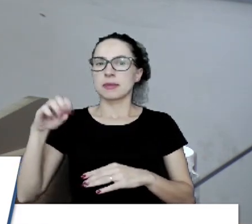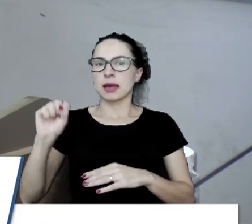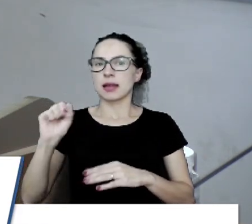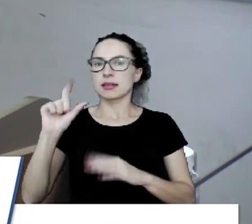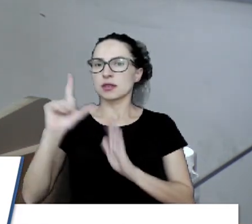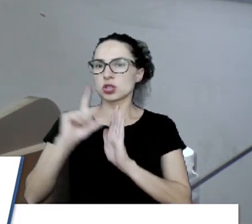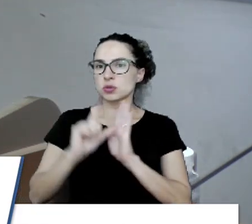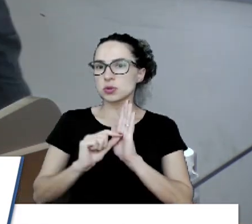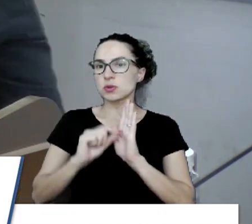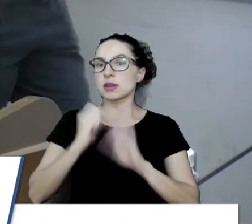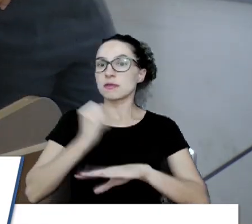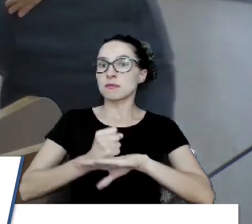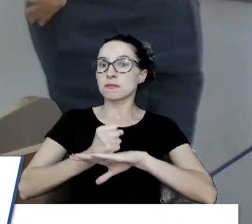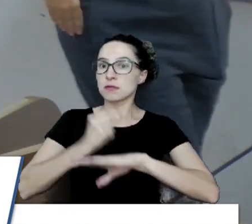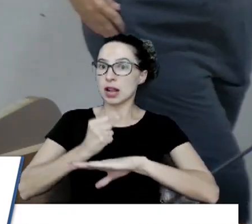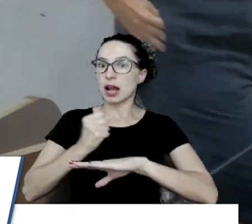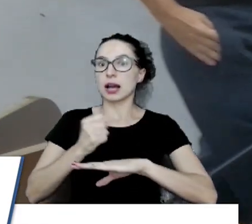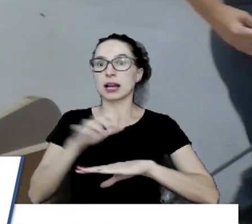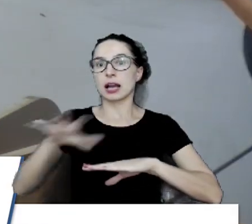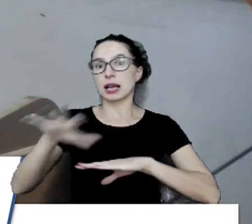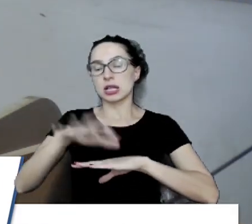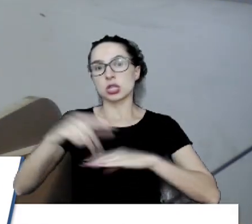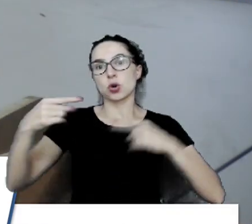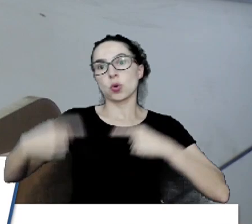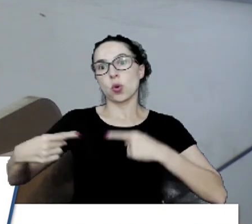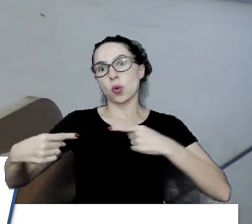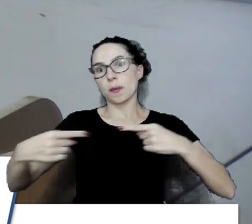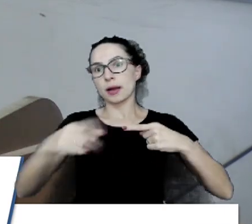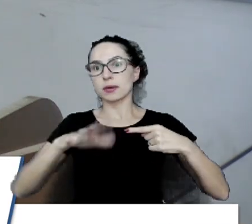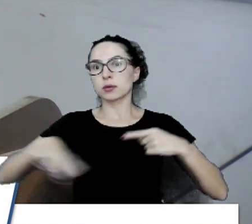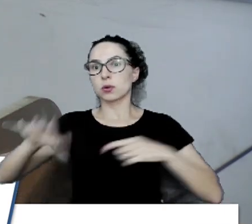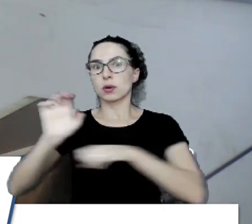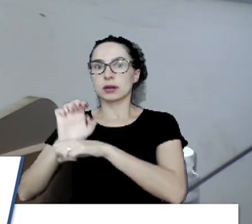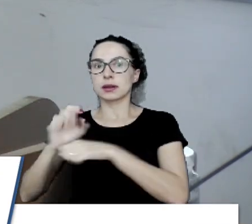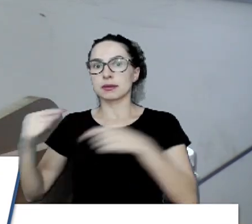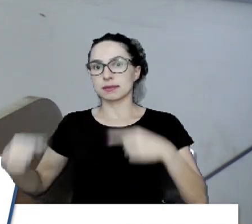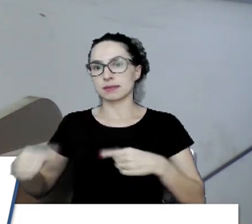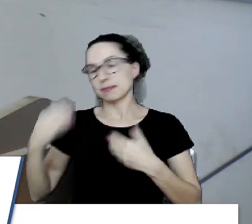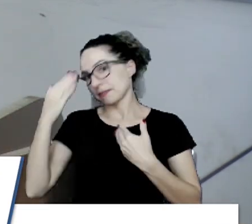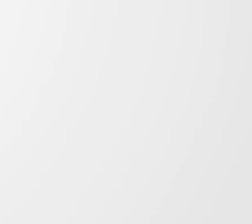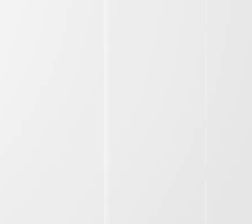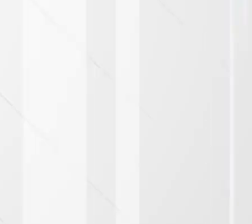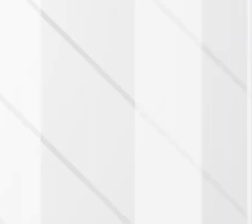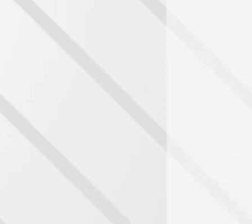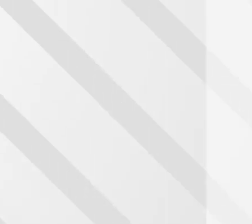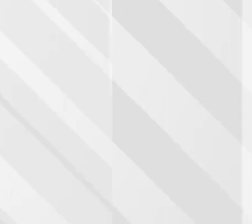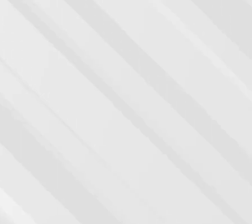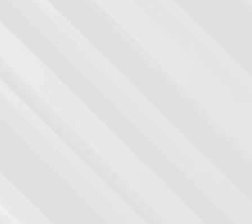região mais forte e competitiva com todos os outros estados da federação. Obrigado, presidente.